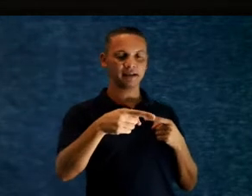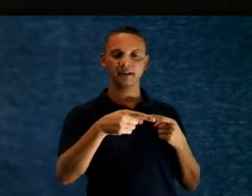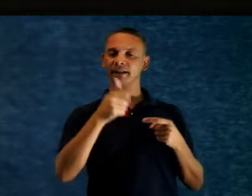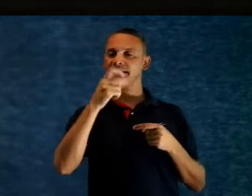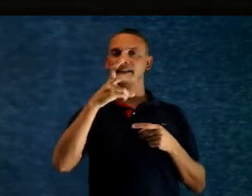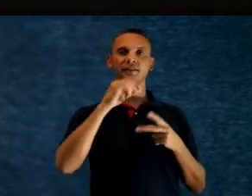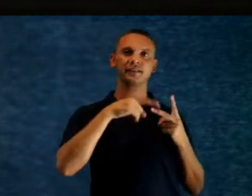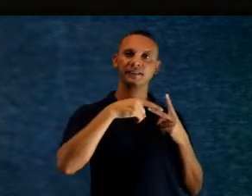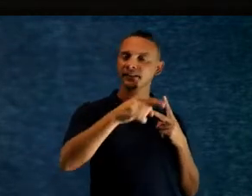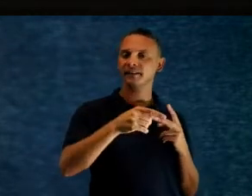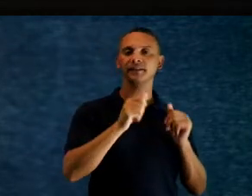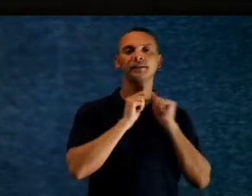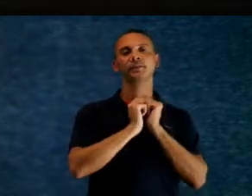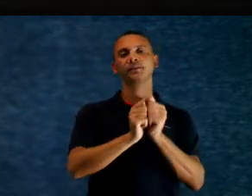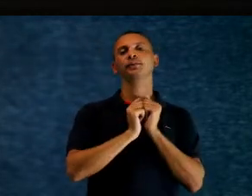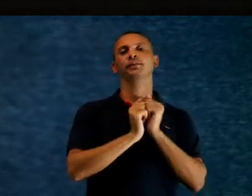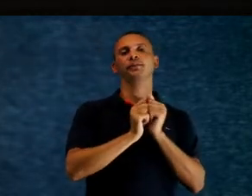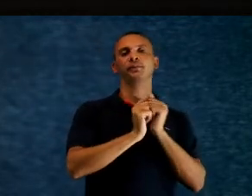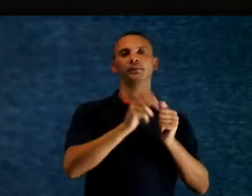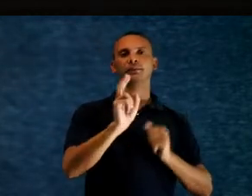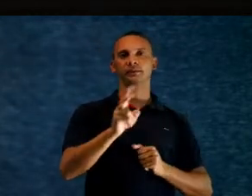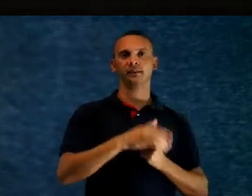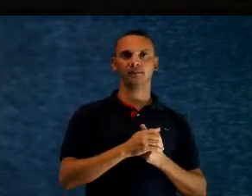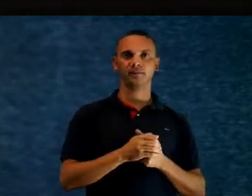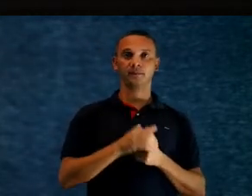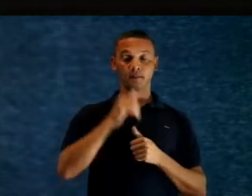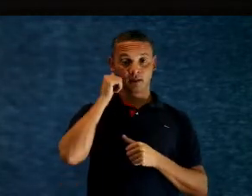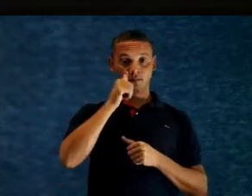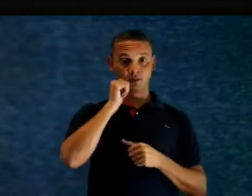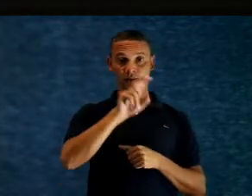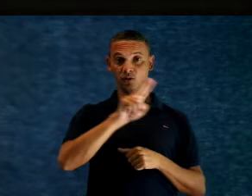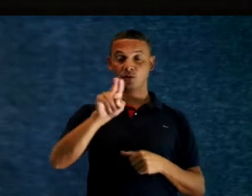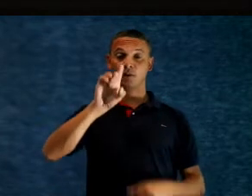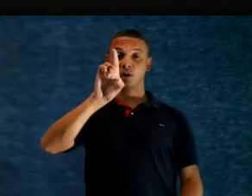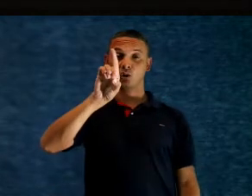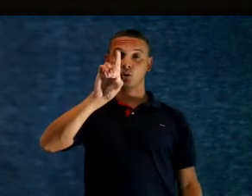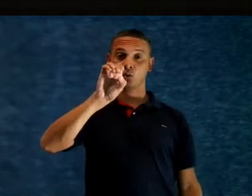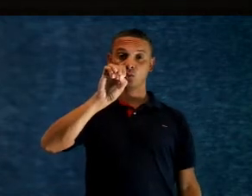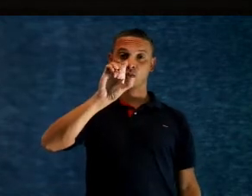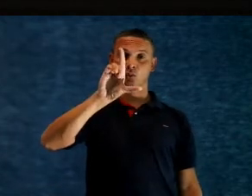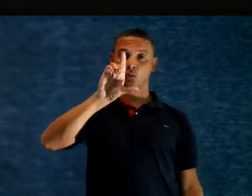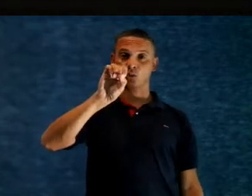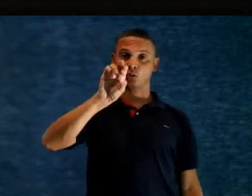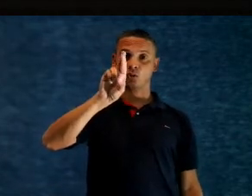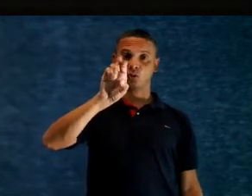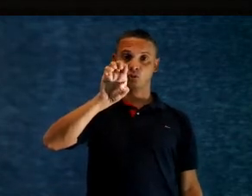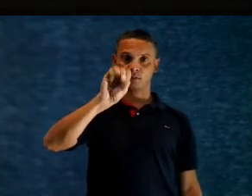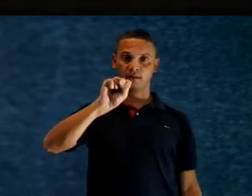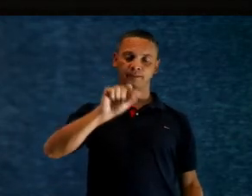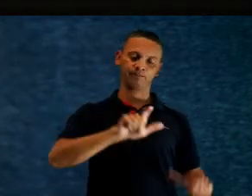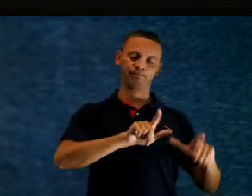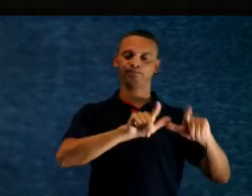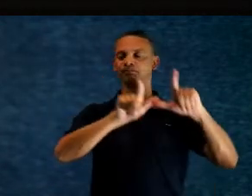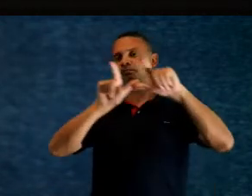estar com a filha, sobretudo no nascimento dos três filhos de Maria Julieta e Manolo. Drummond foi